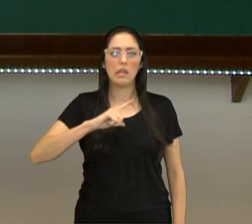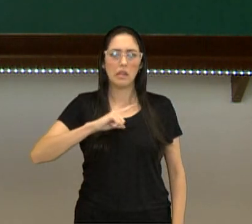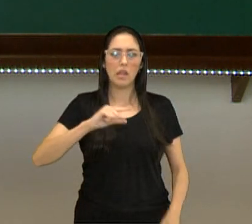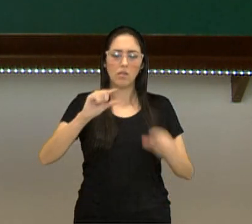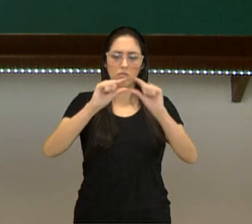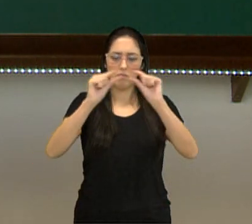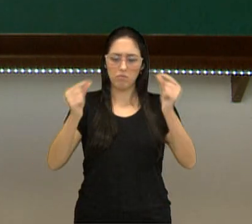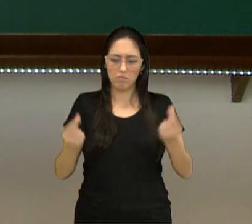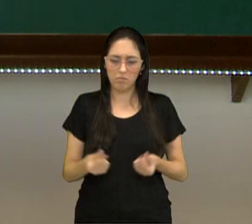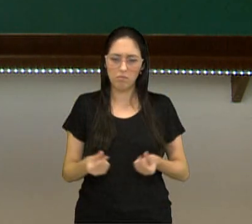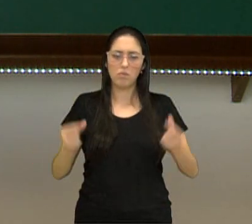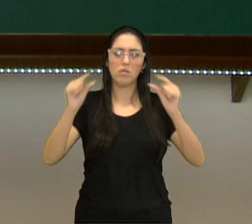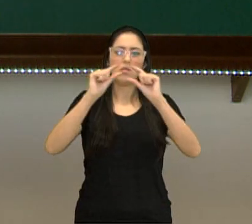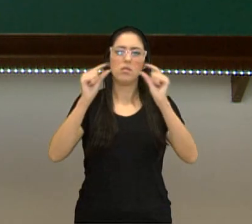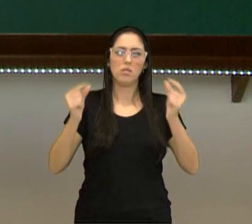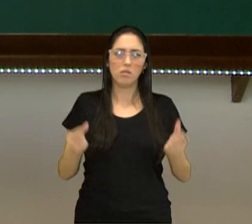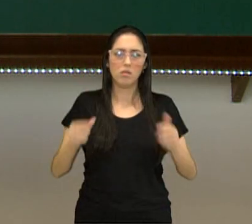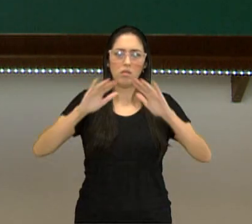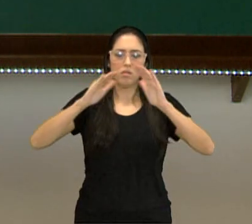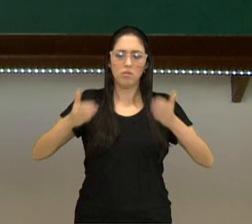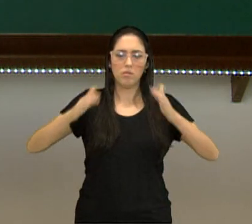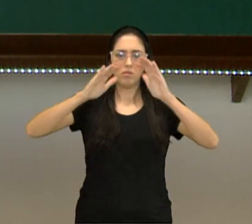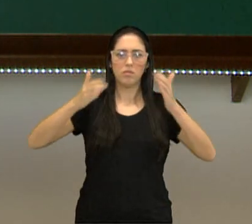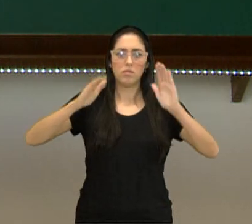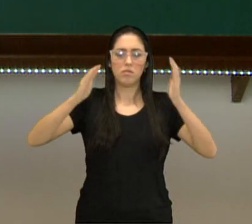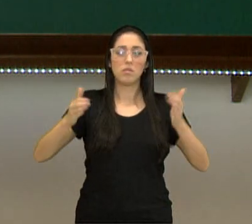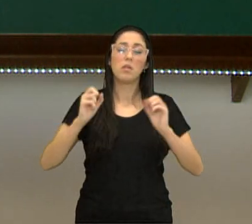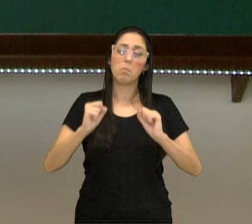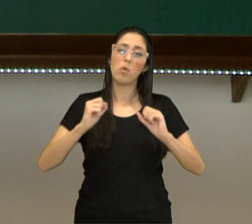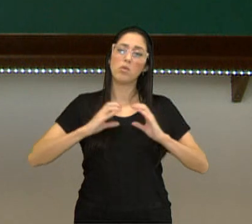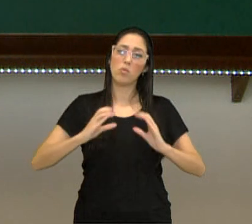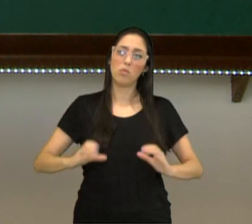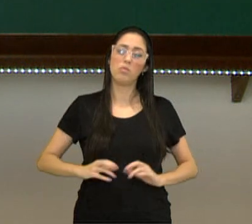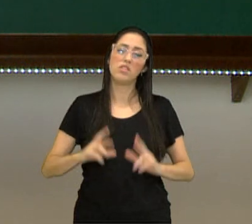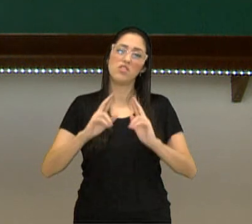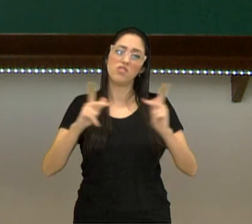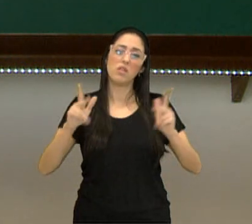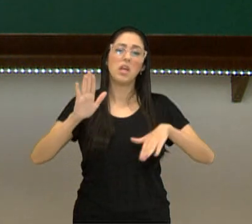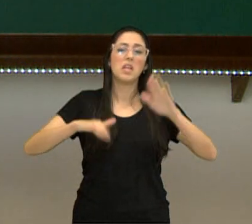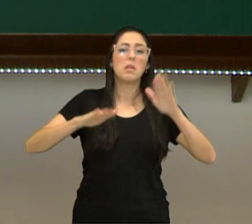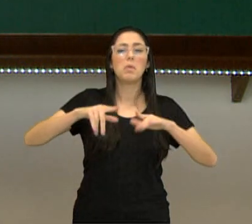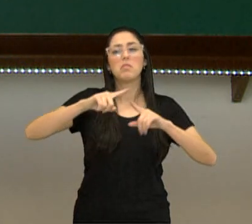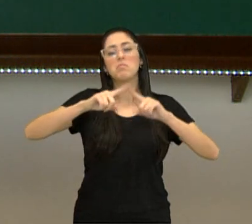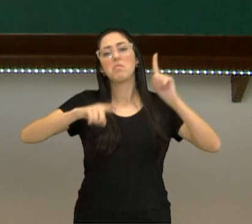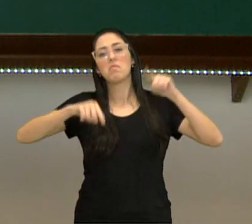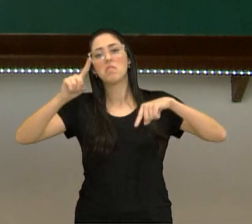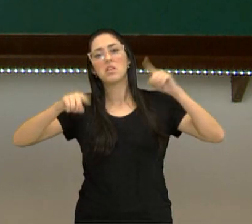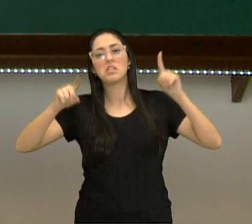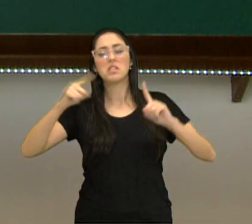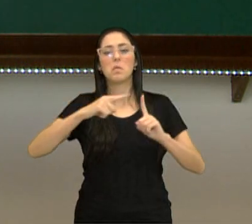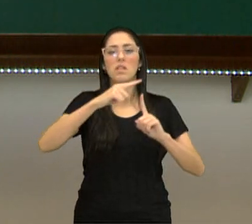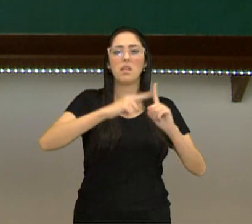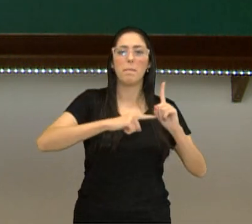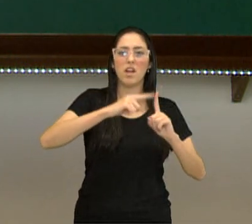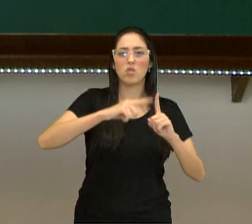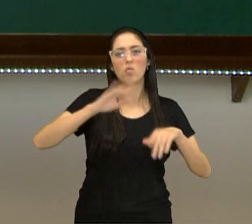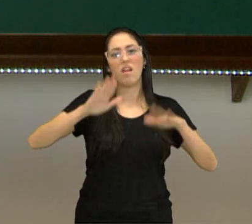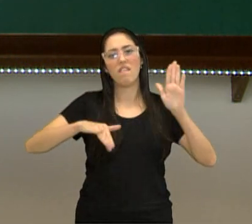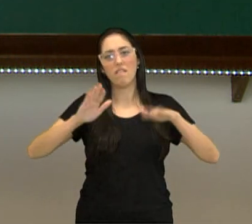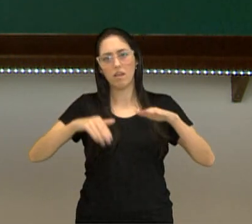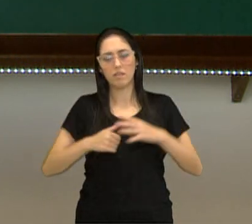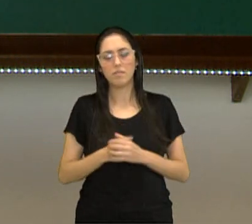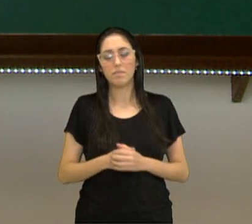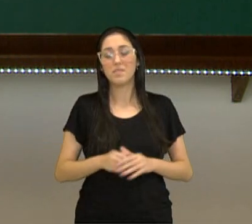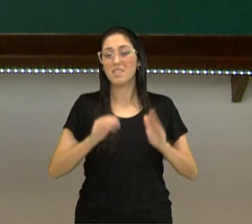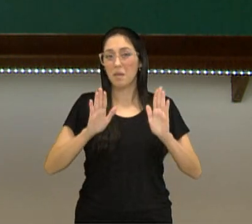da atmosfera, ele vai se comportar de forma diferente, de acordo com a variação da temperatura. Mas é importante a gente saber que esse